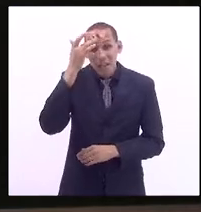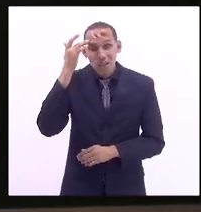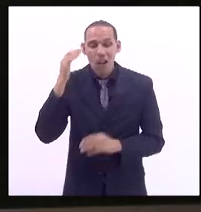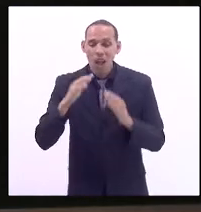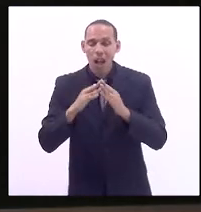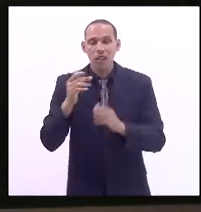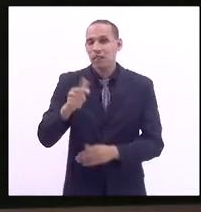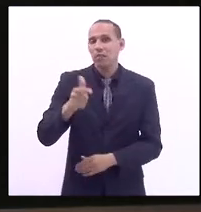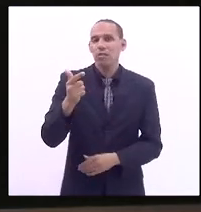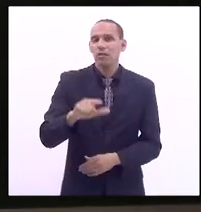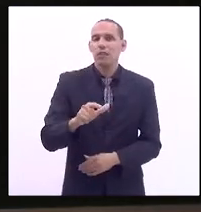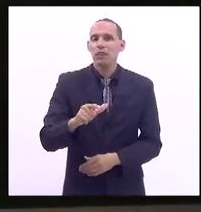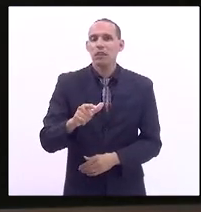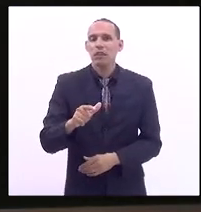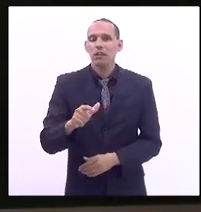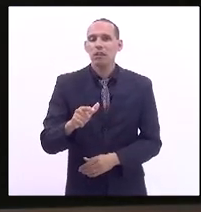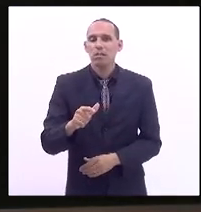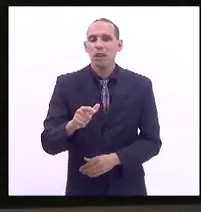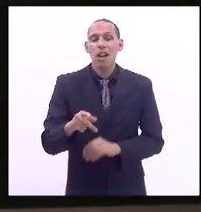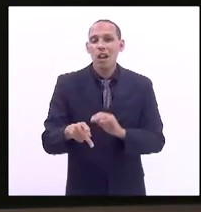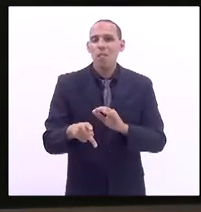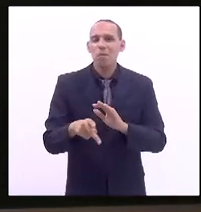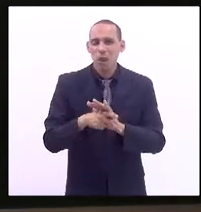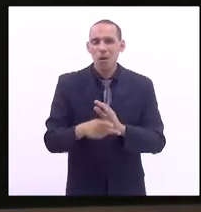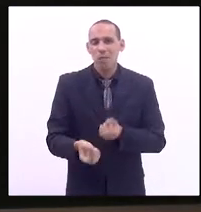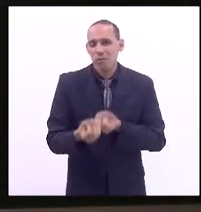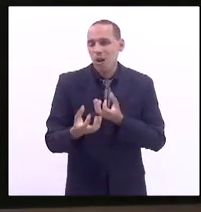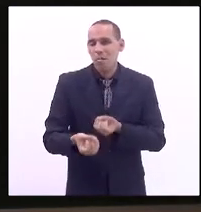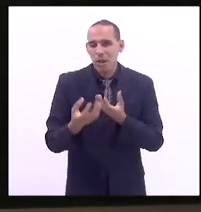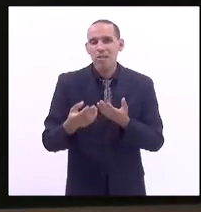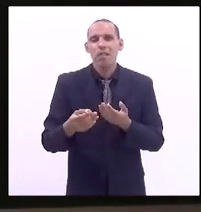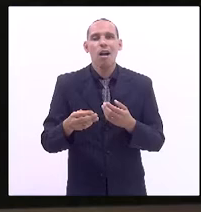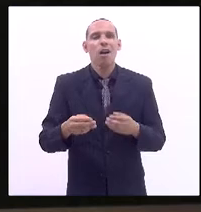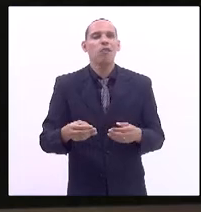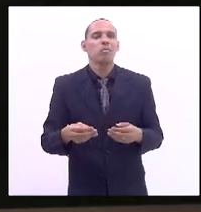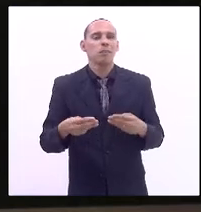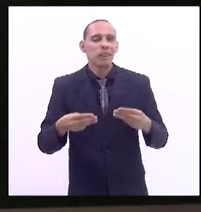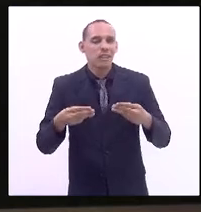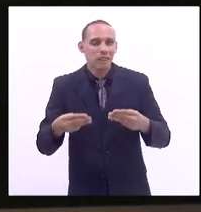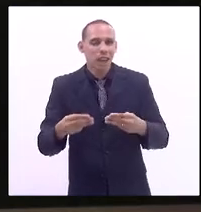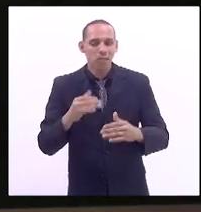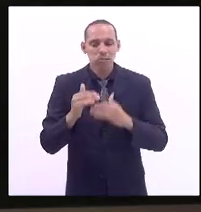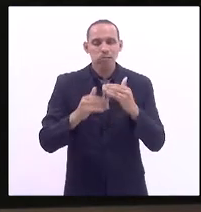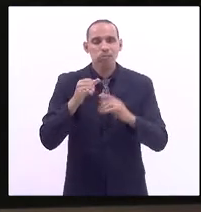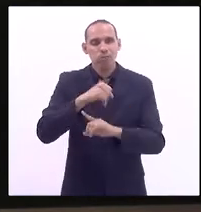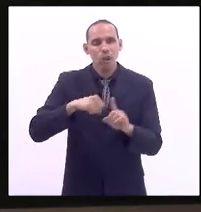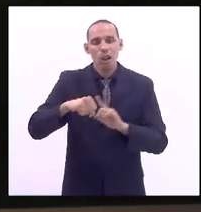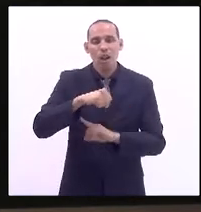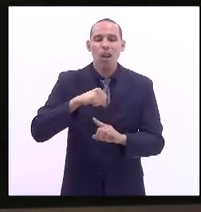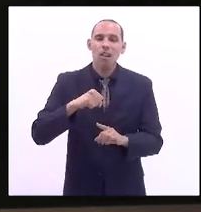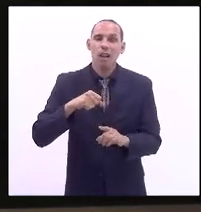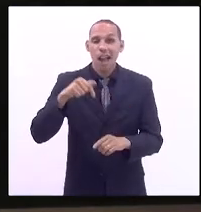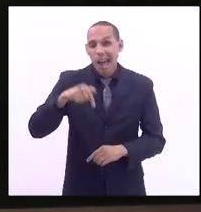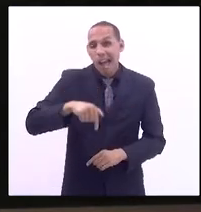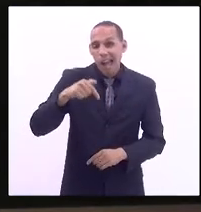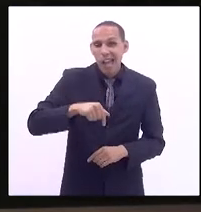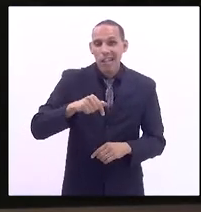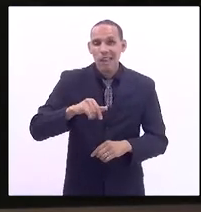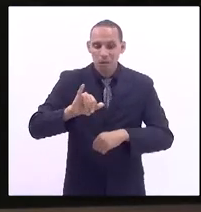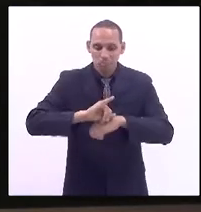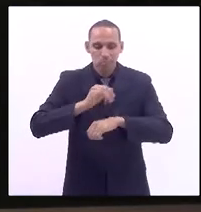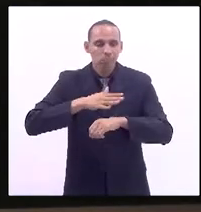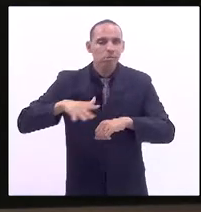sem habitação esse dados do ministério de Desenvolvimento Social dados 2016 só aqui na região metropolitana